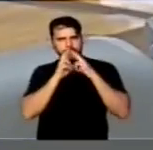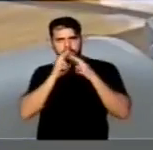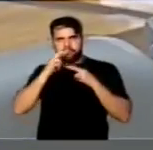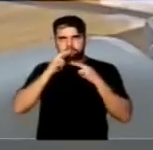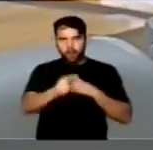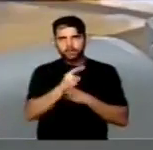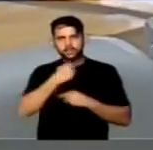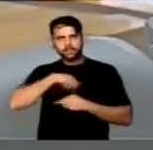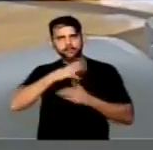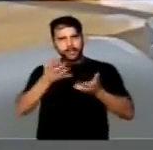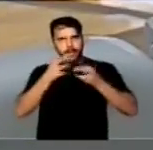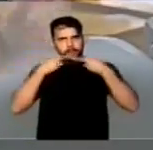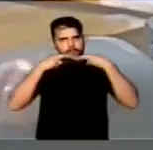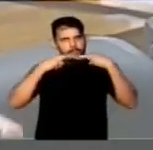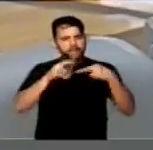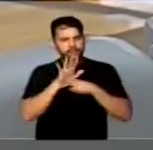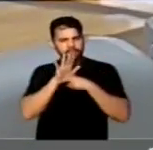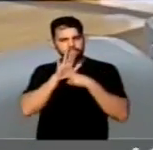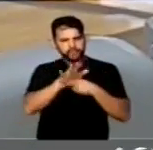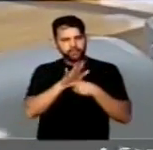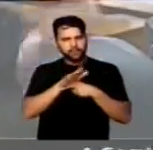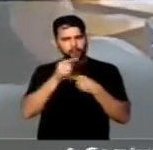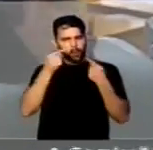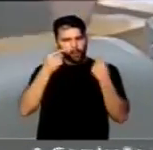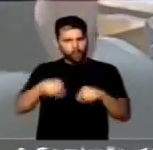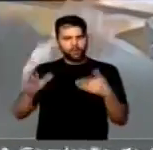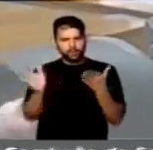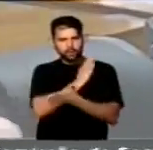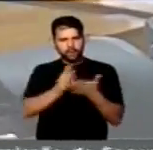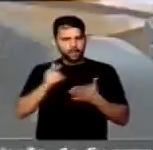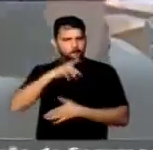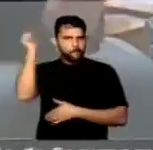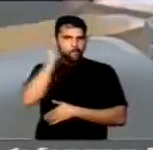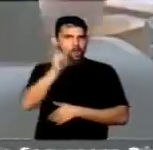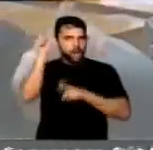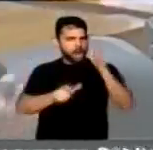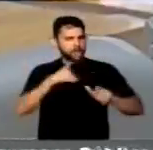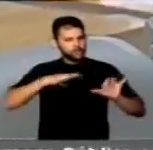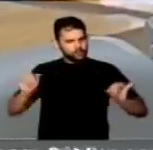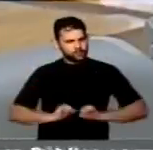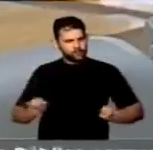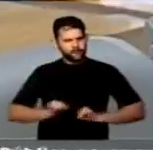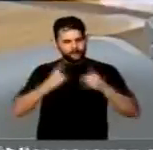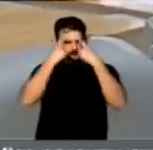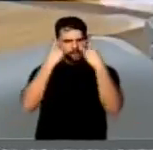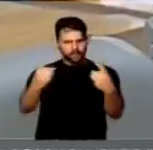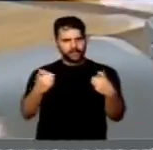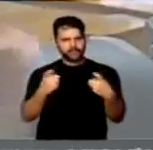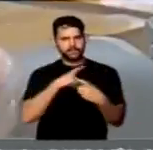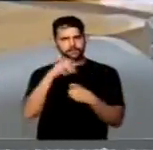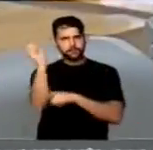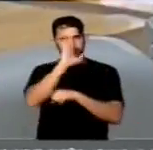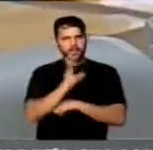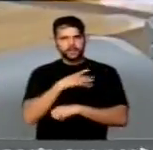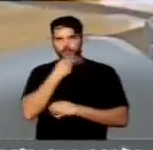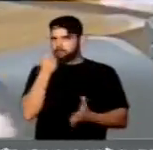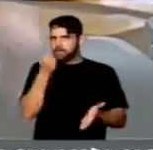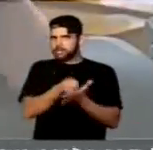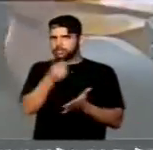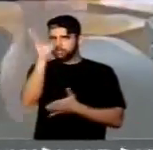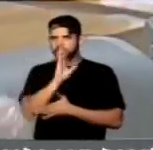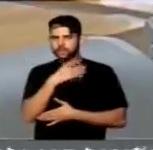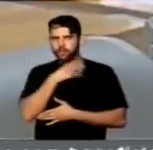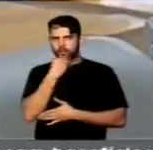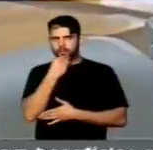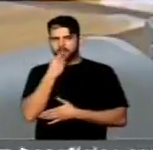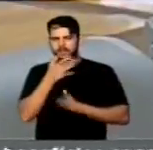respostas, queremos reparação contra qualquer mulher vítima de violência num país machista, num